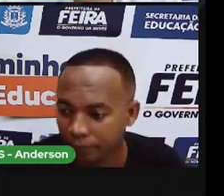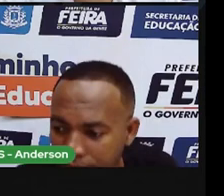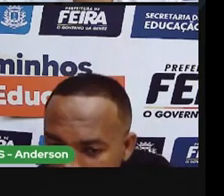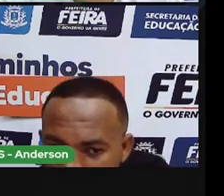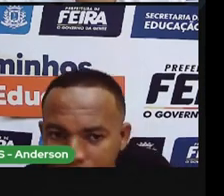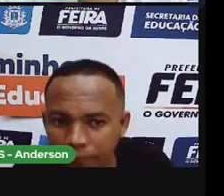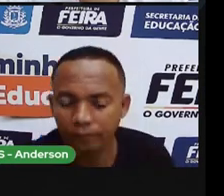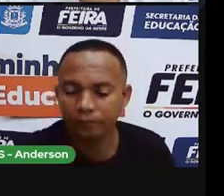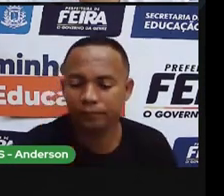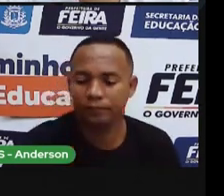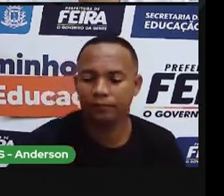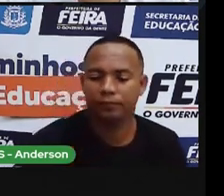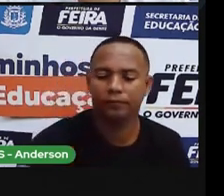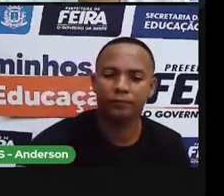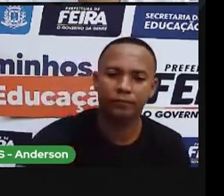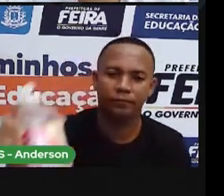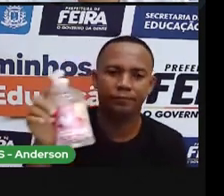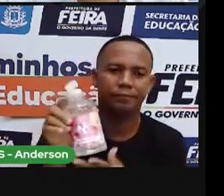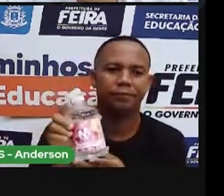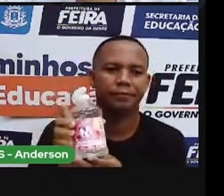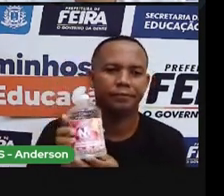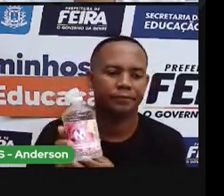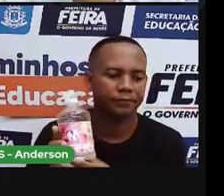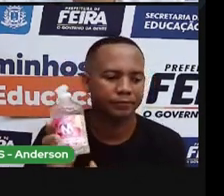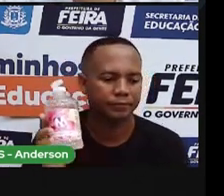vão fazer o quê? Lavar as